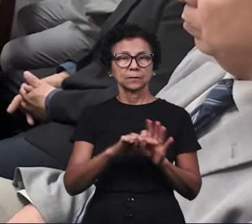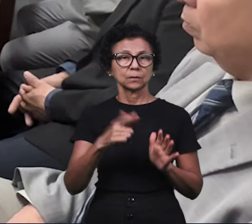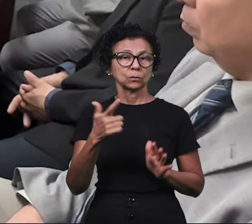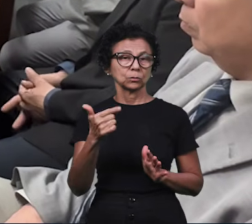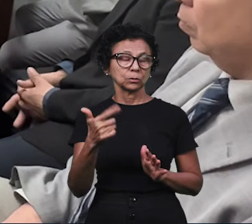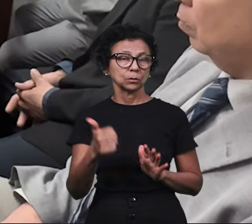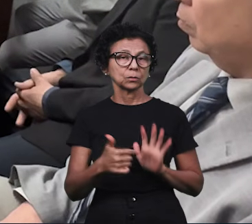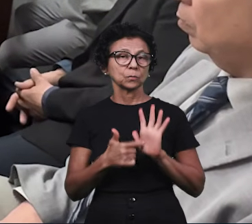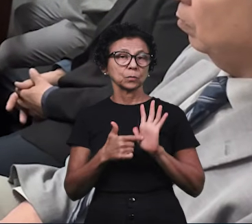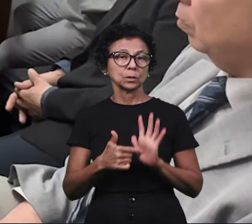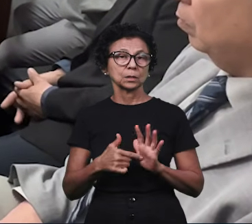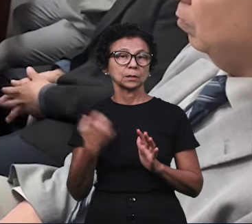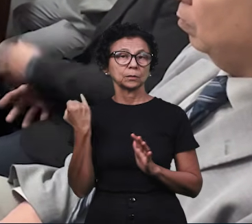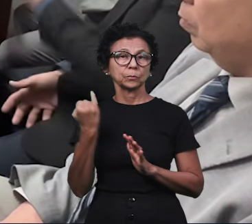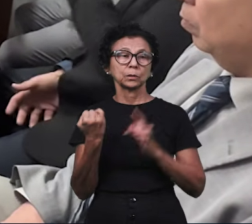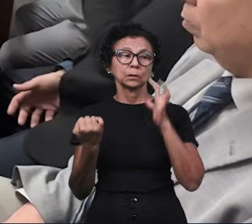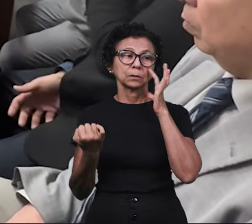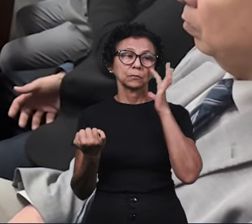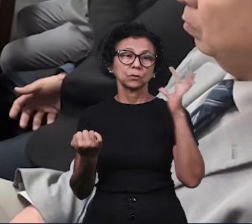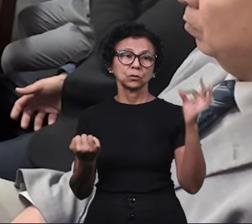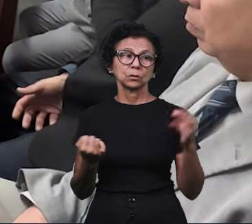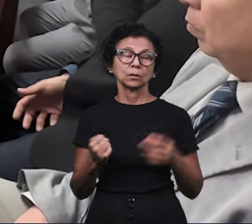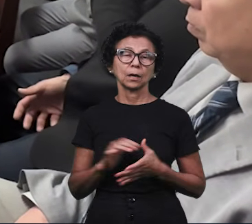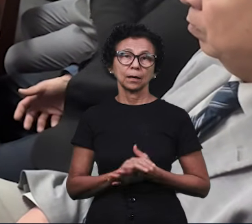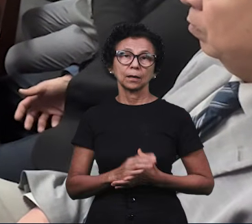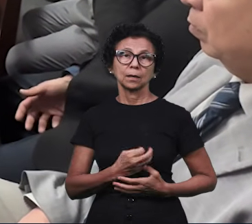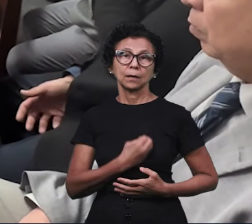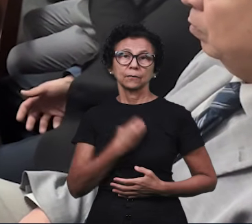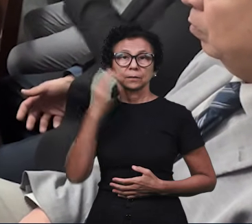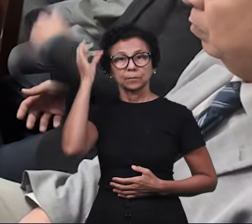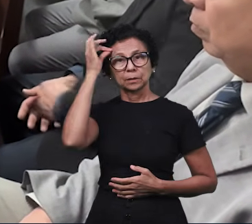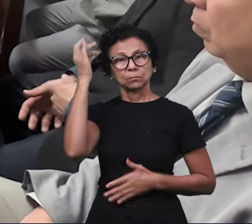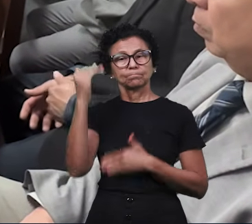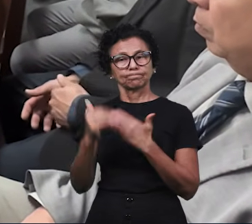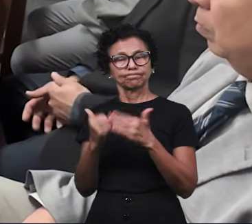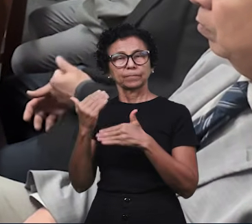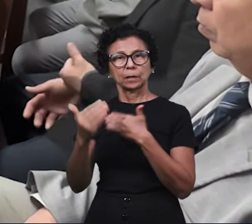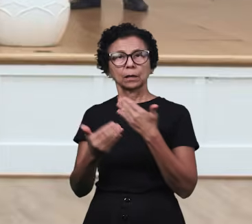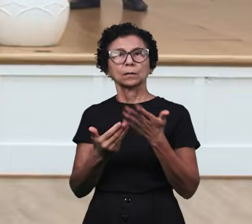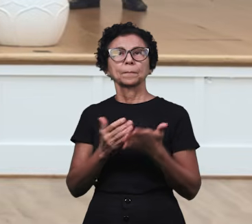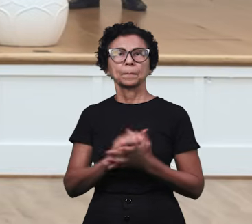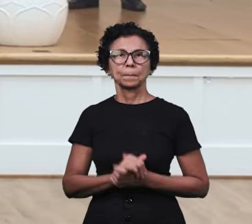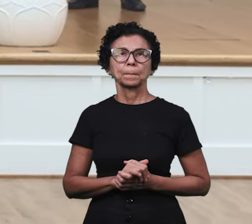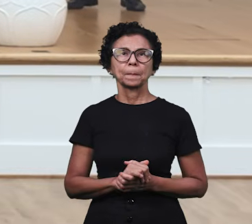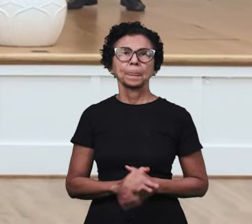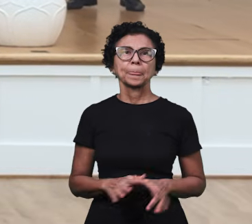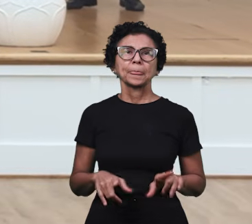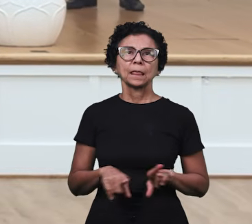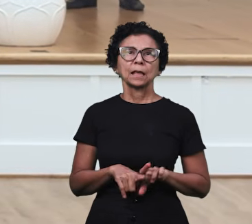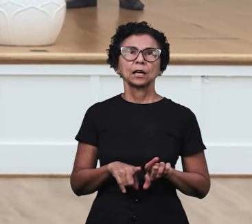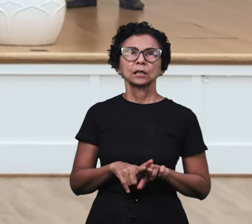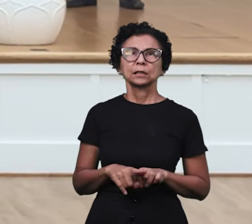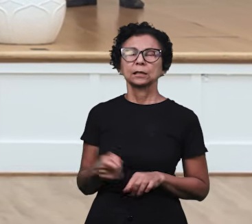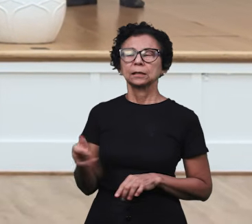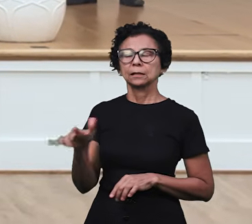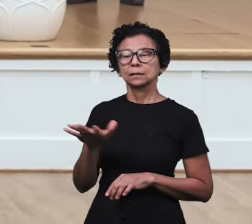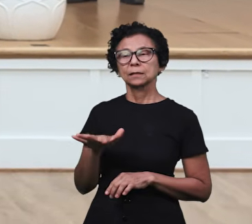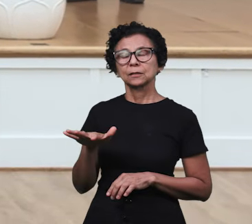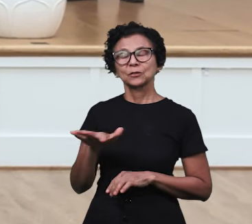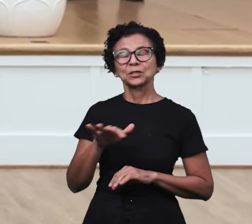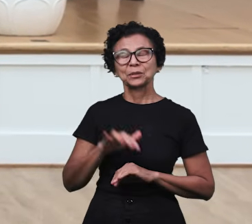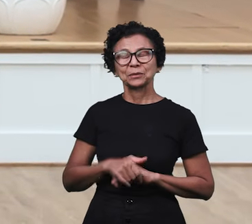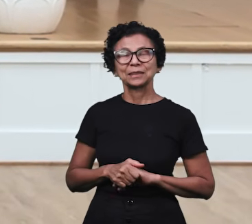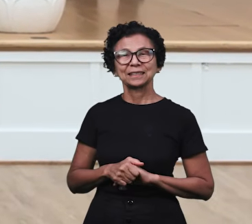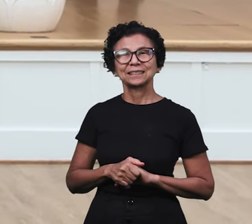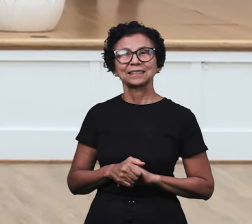destacando a importância da vigilância e da manutenção da vida espiritual. Na ICM Gardner, a congregação